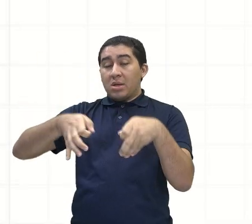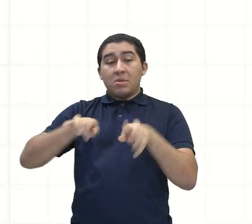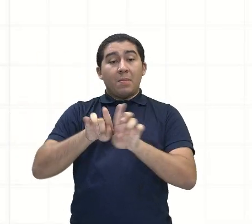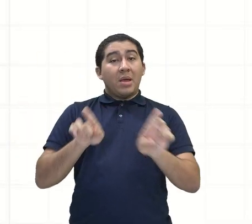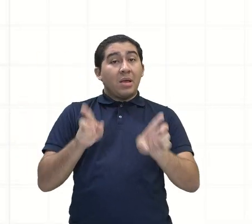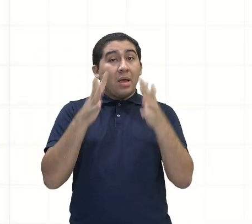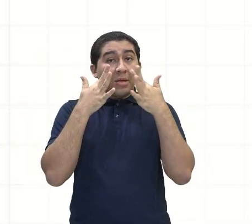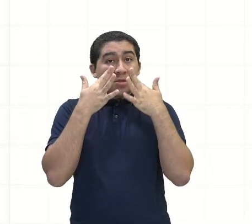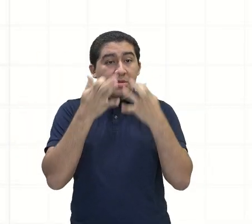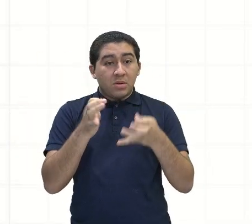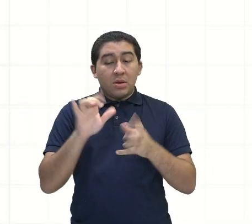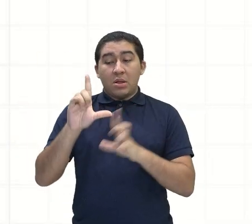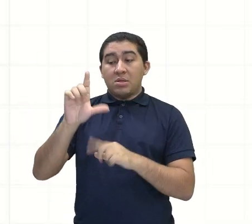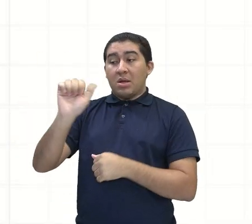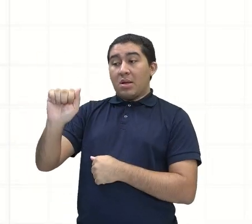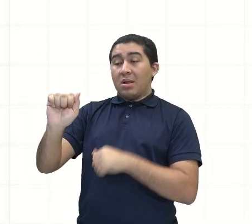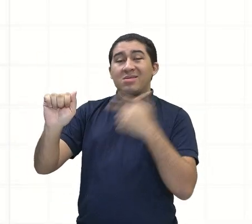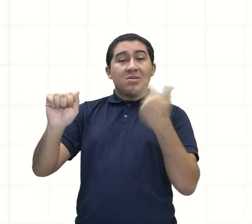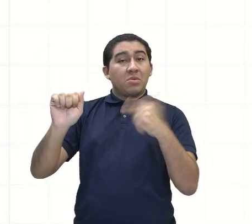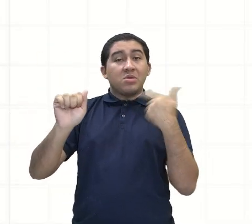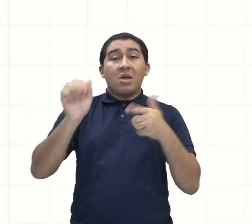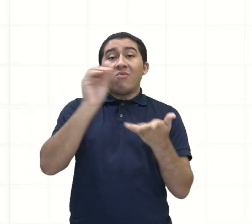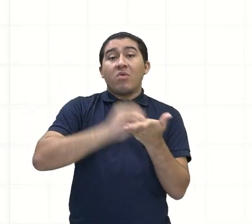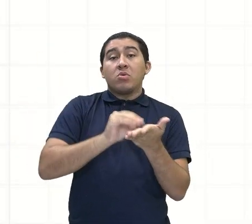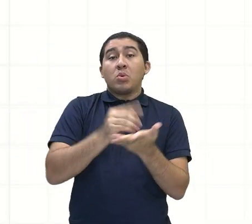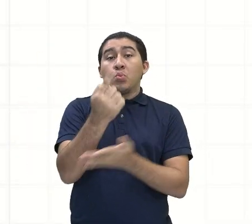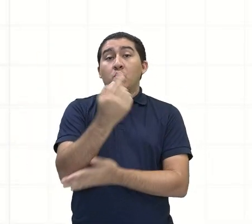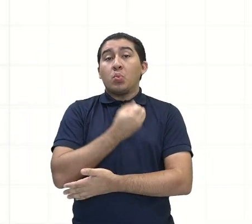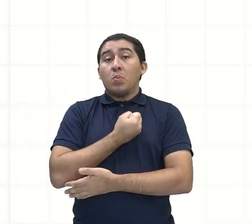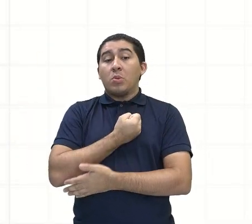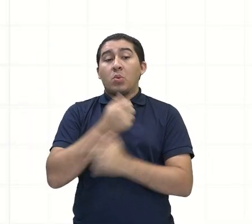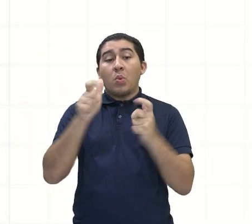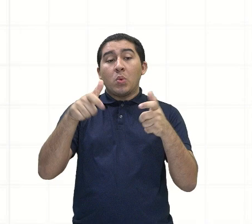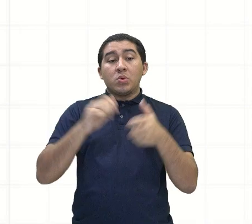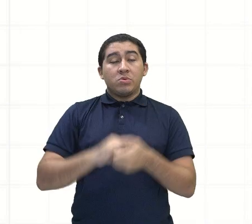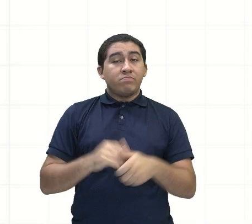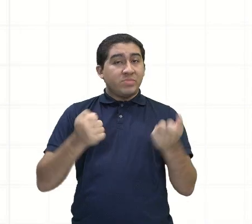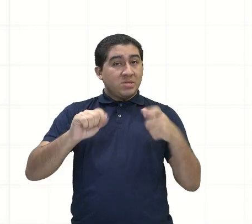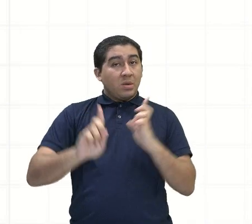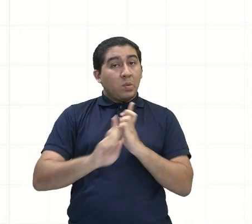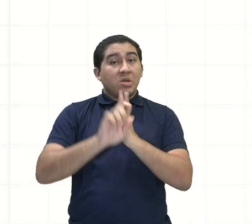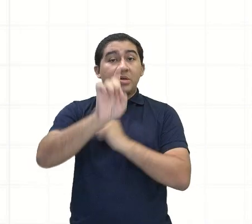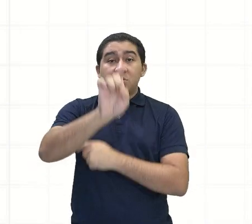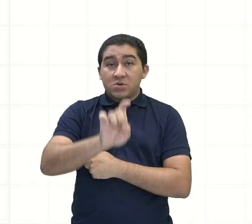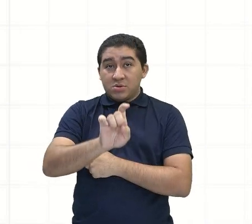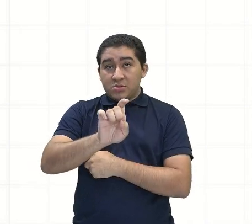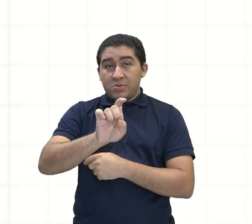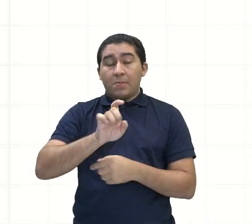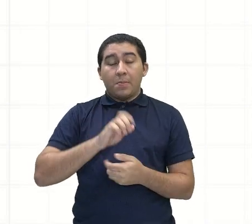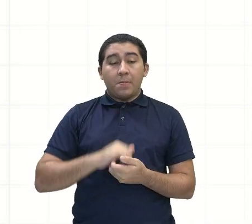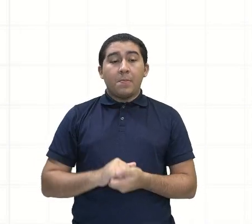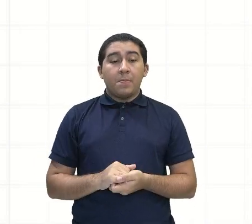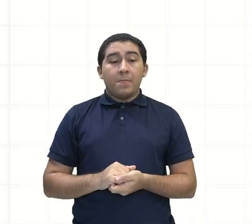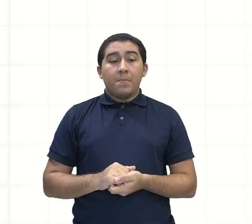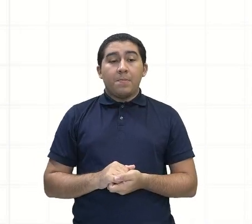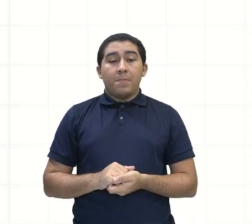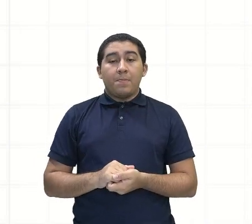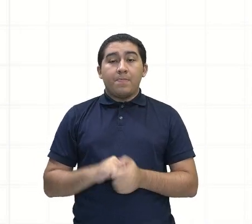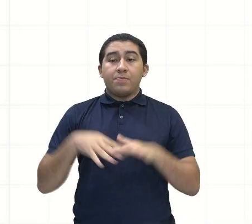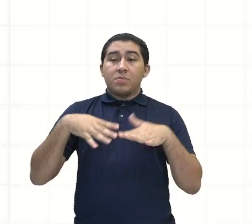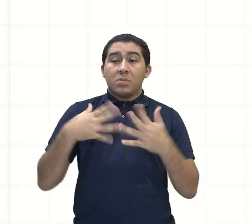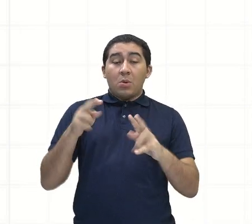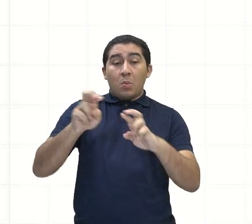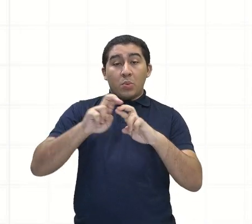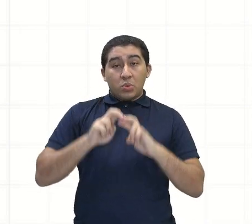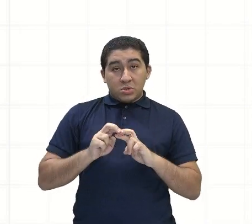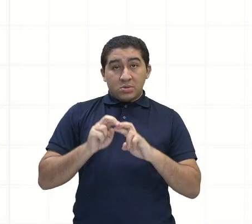A, eu não tenho os 4 valores, está faltando um. Ó, eu preciso encontrar o valor de x, tá? Então, nesse